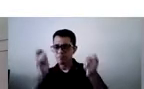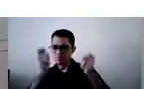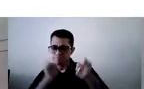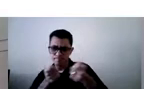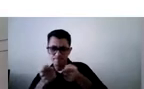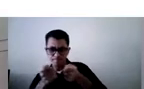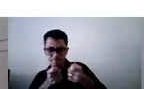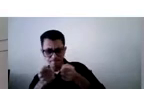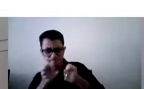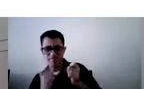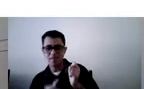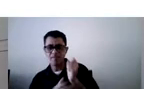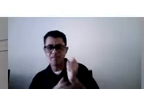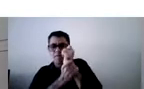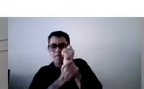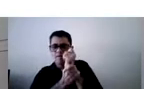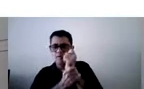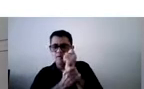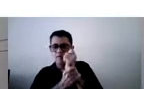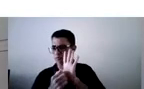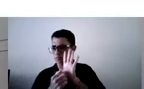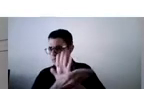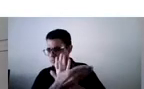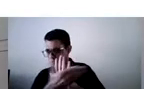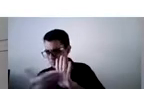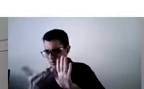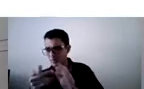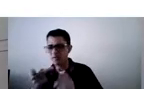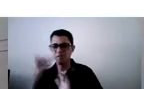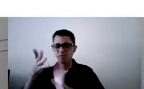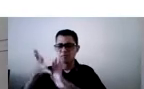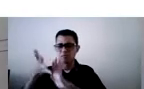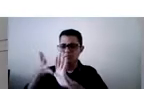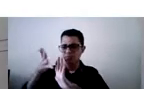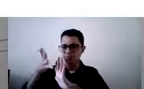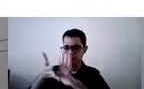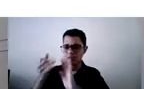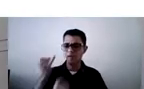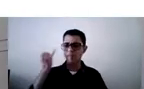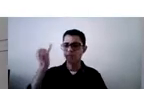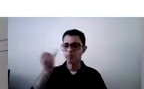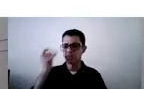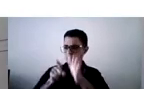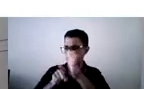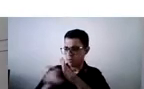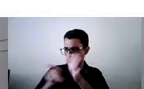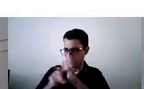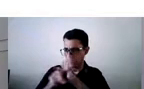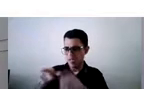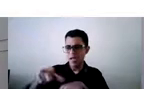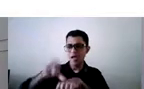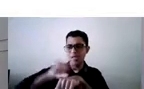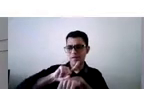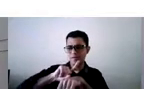ganância, querer só para si, a qualquer custo. É necessário